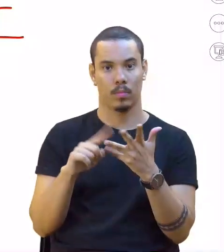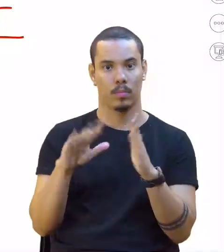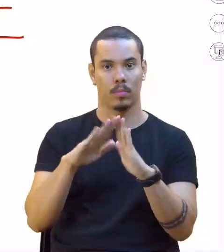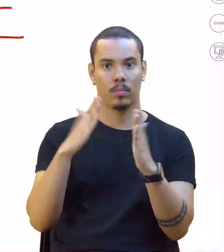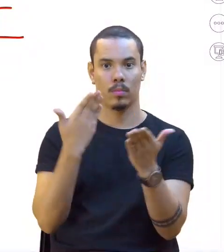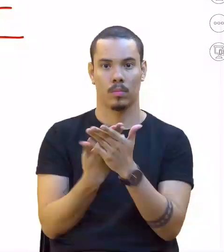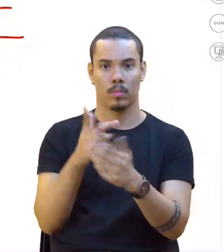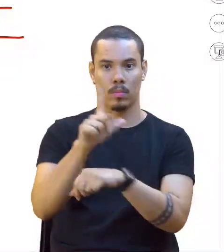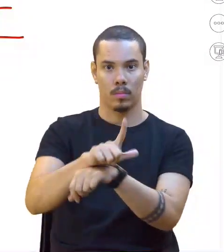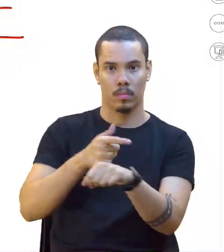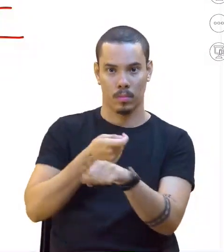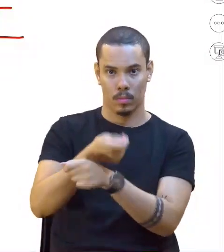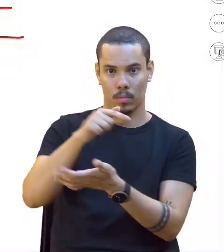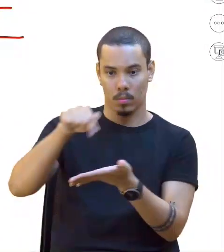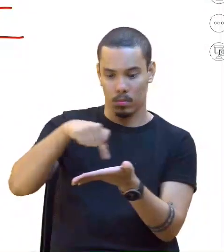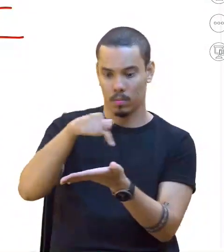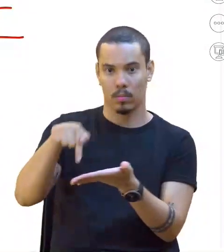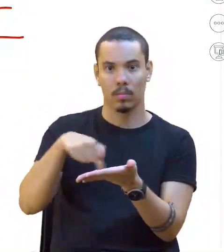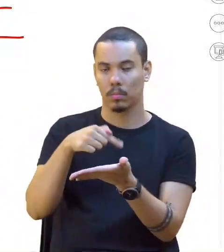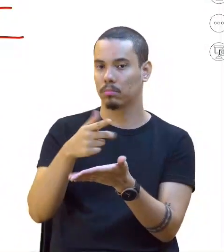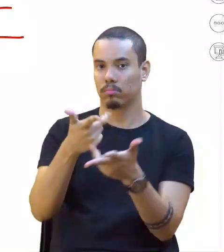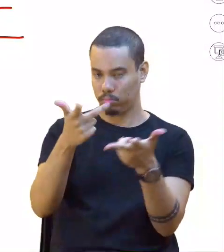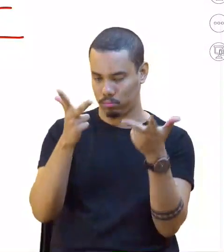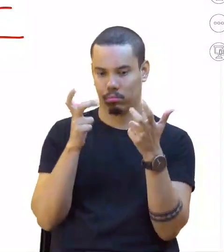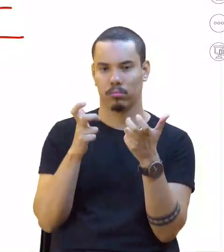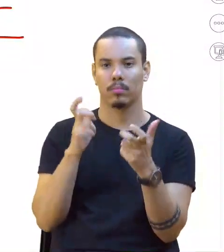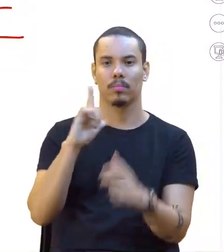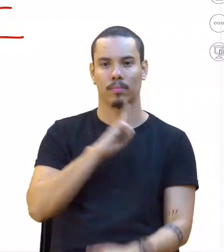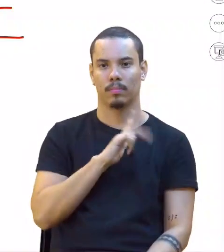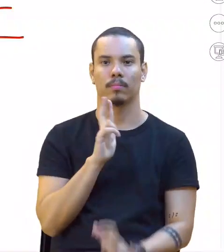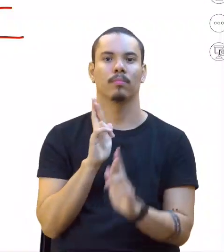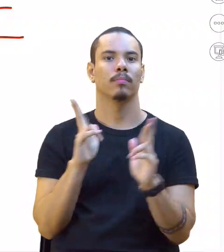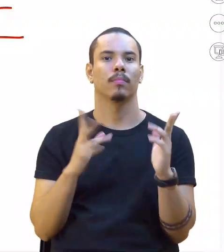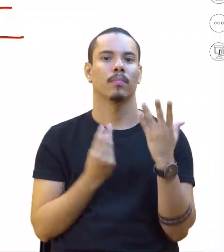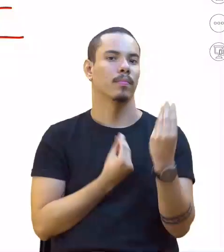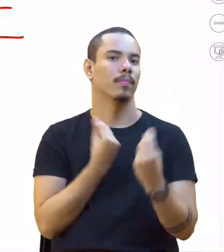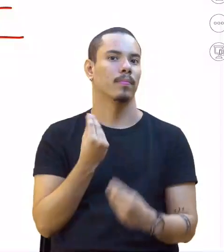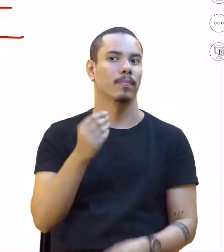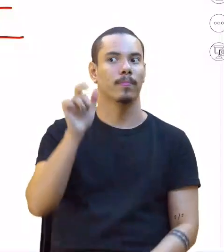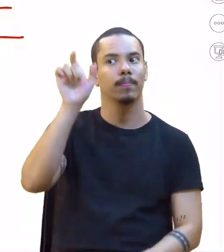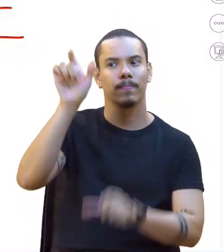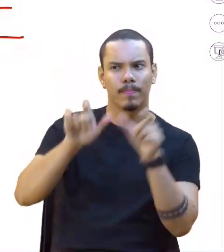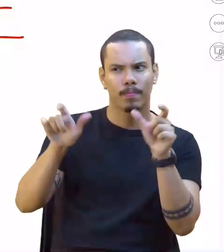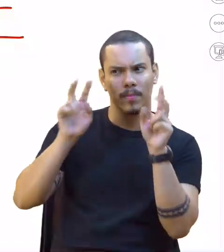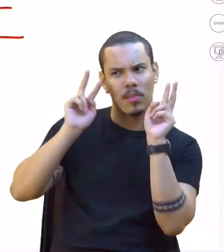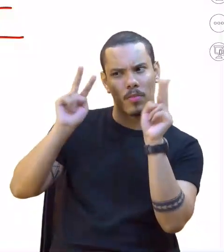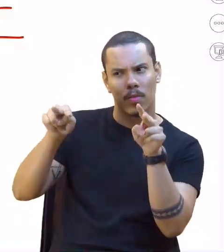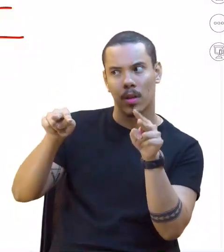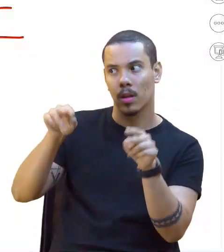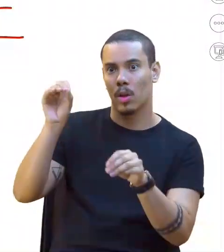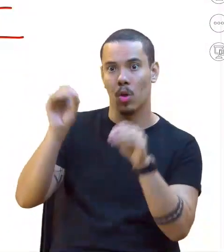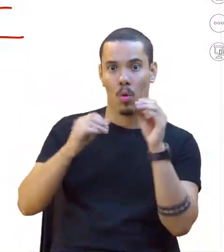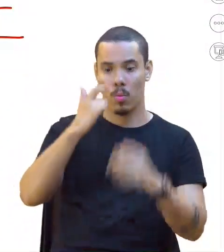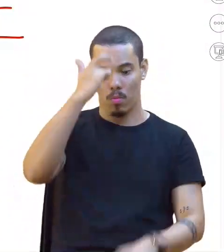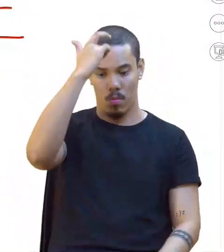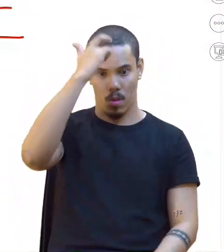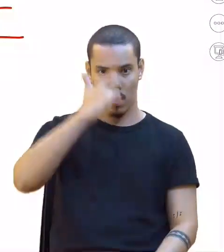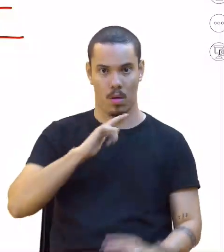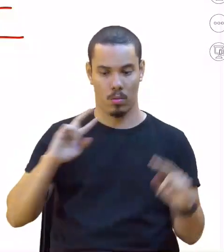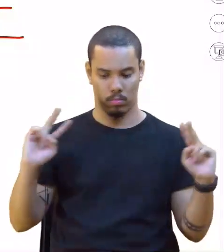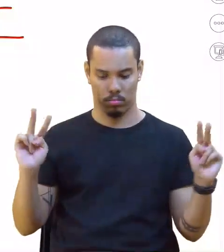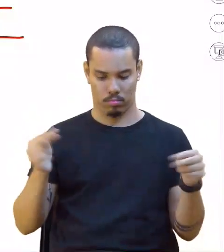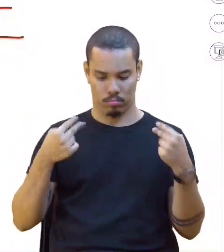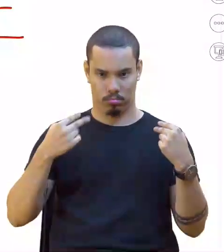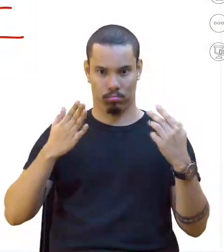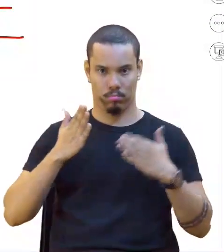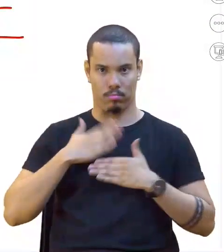vai perceber isso. Existe uma diferença de como as pessoas te enxergam e existe a diferença do que o sentido